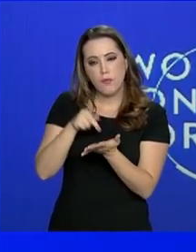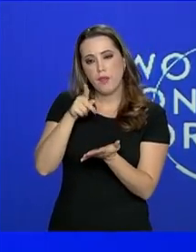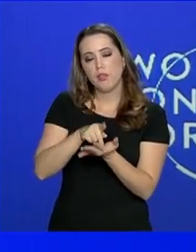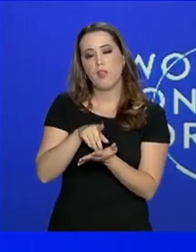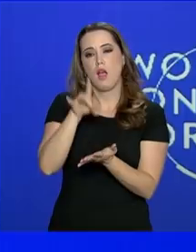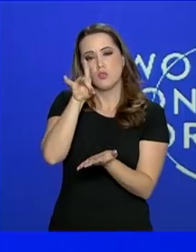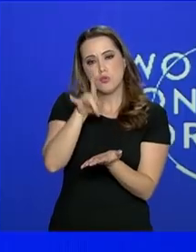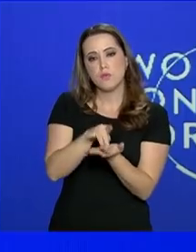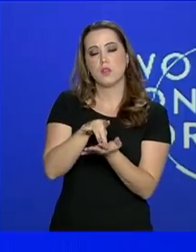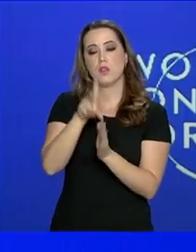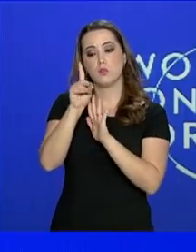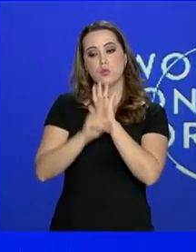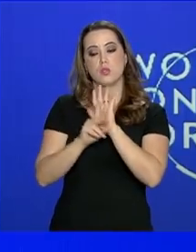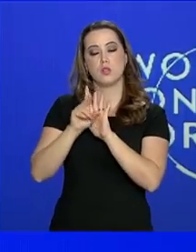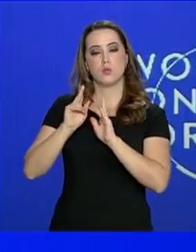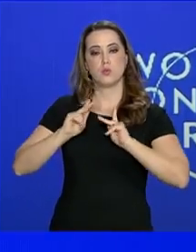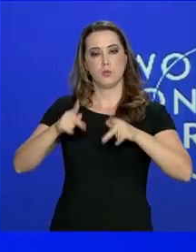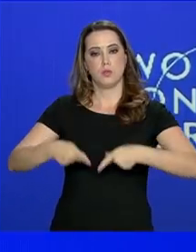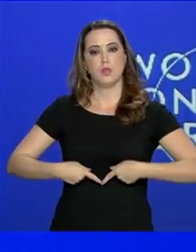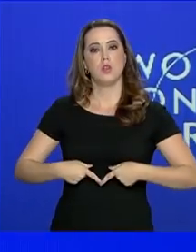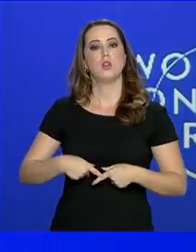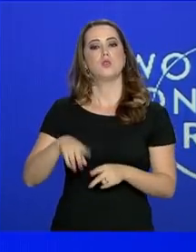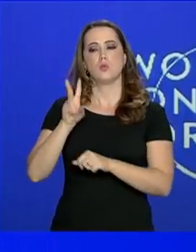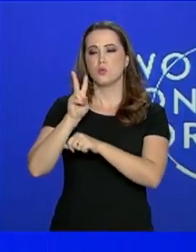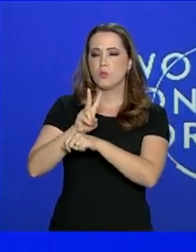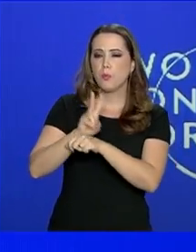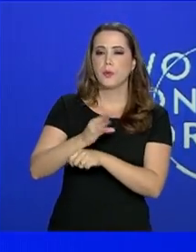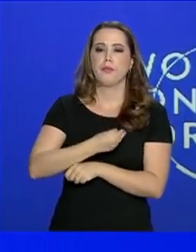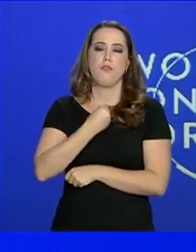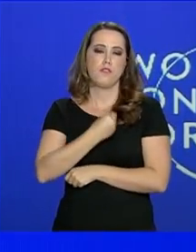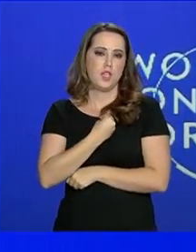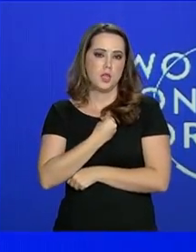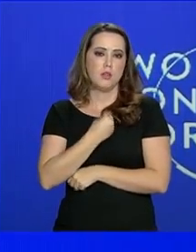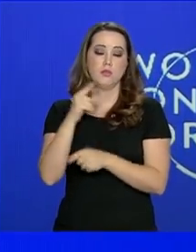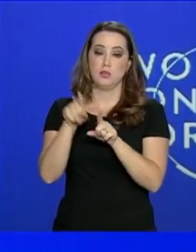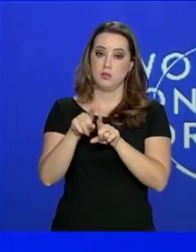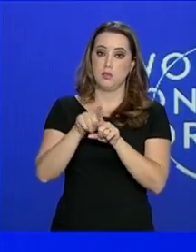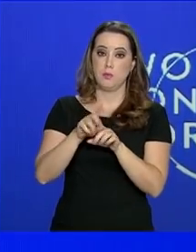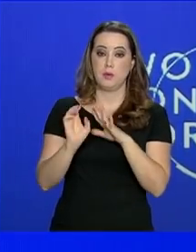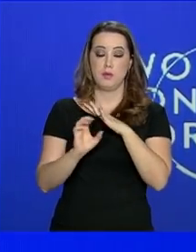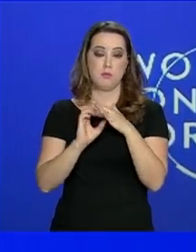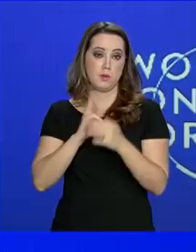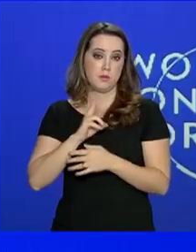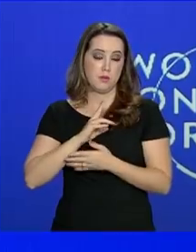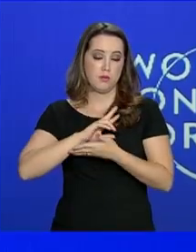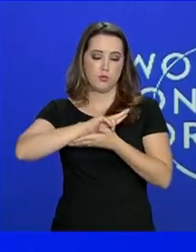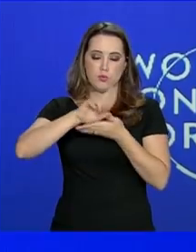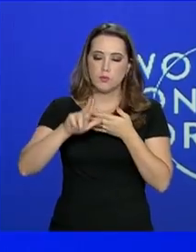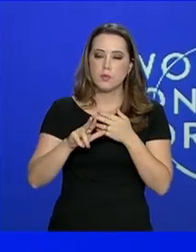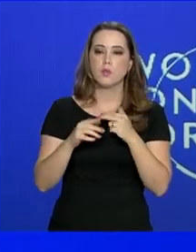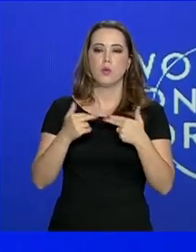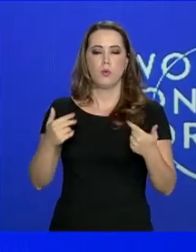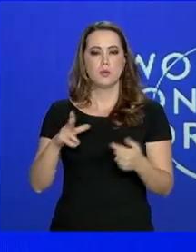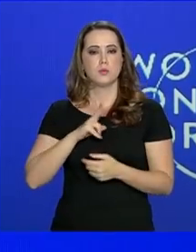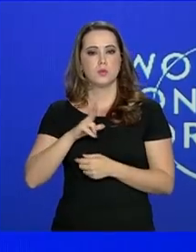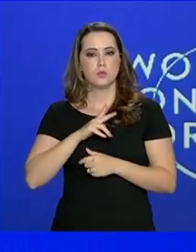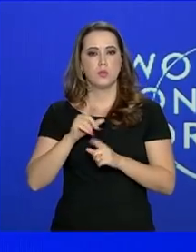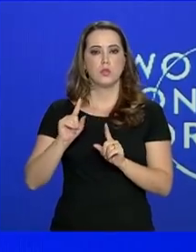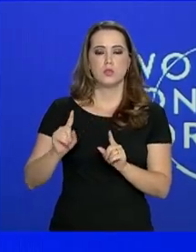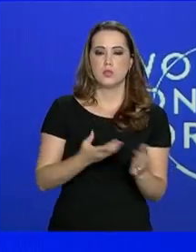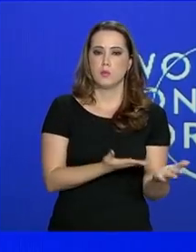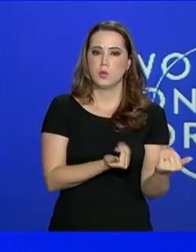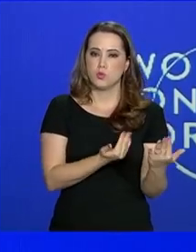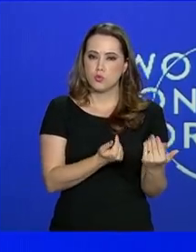o direito à vida e à propriedade privada e promover uma educação que prepare nossa juventude para os desafios da